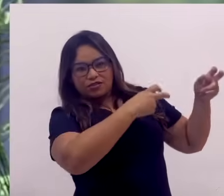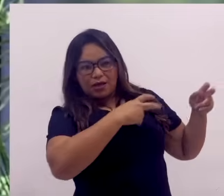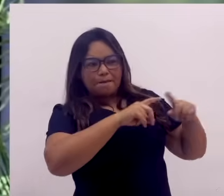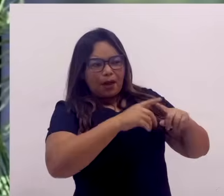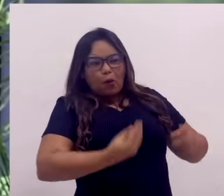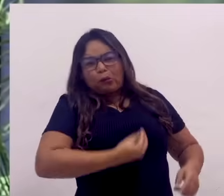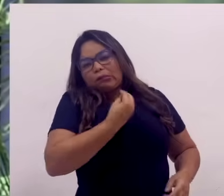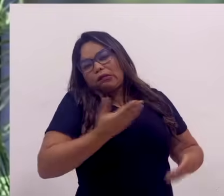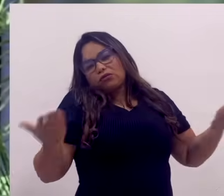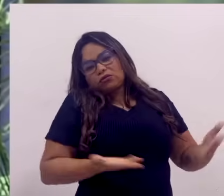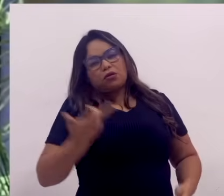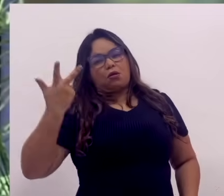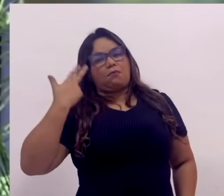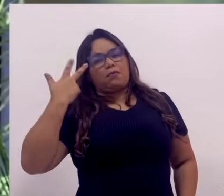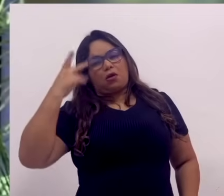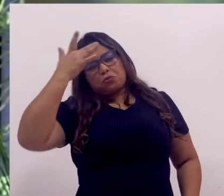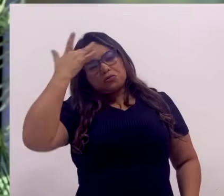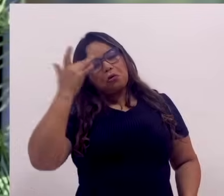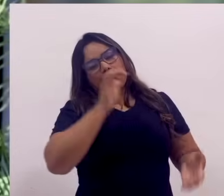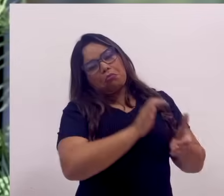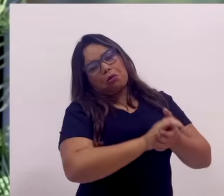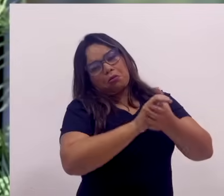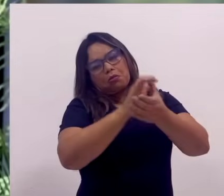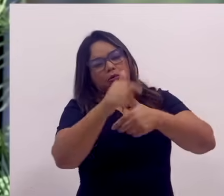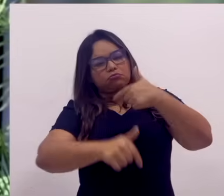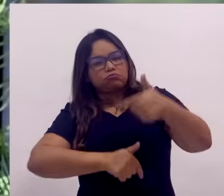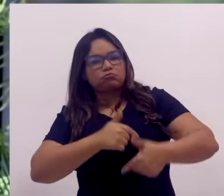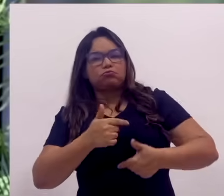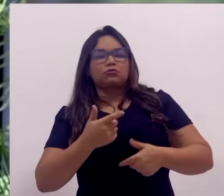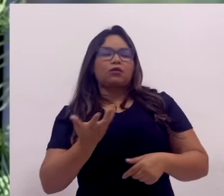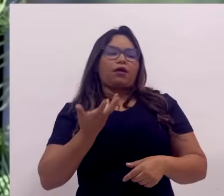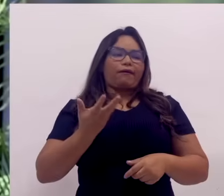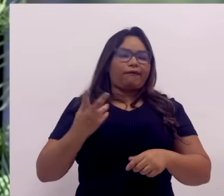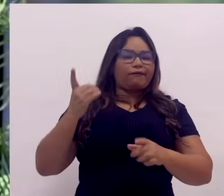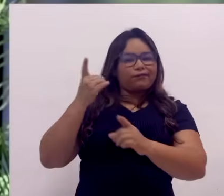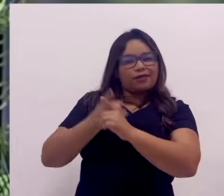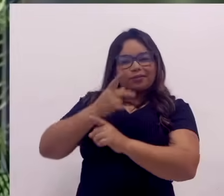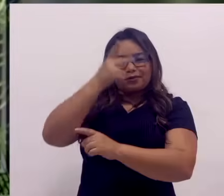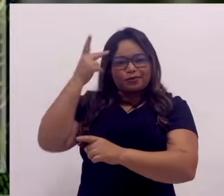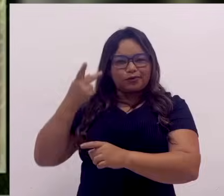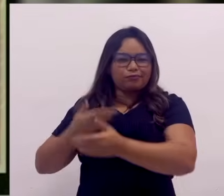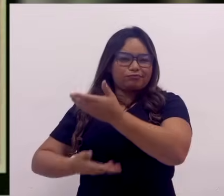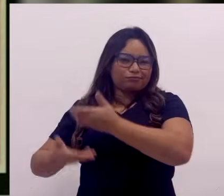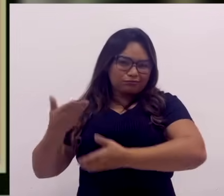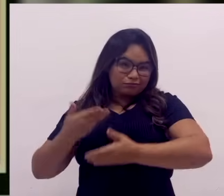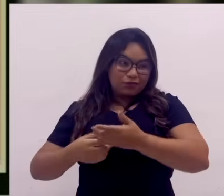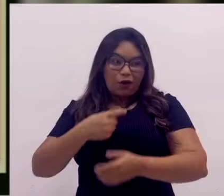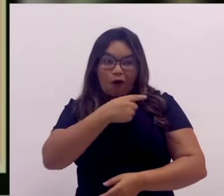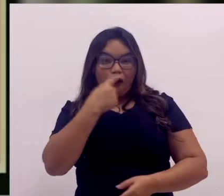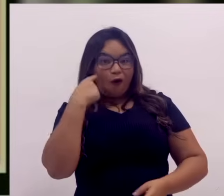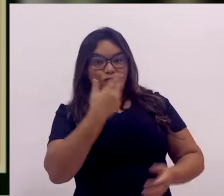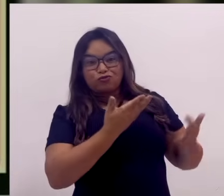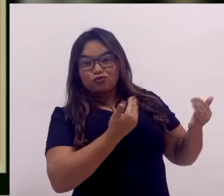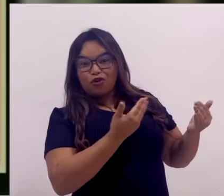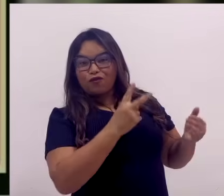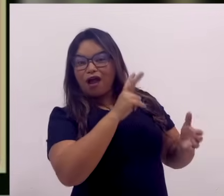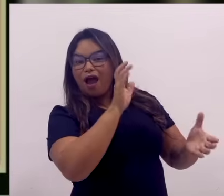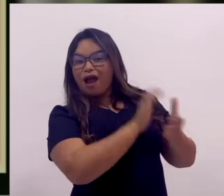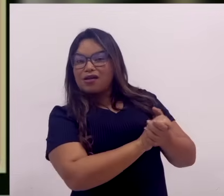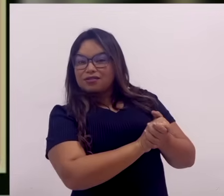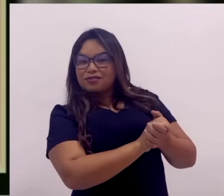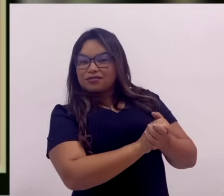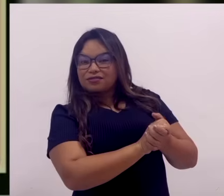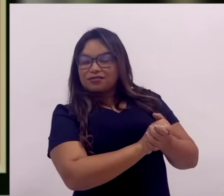Todos lutam para ganhar a vida e buscam alguém a quem amar. Esse é um jovem